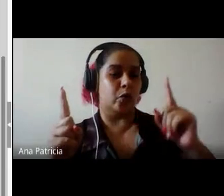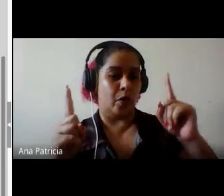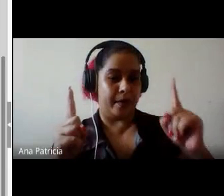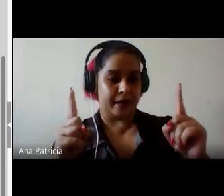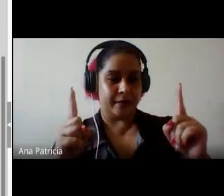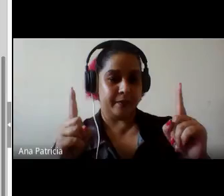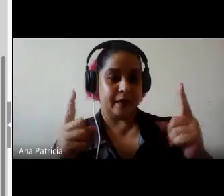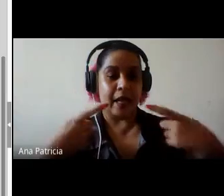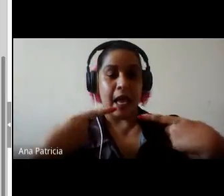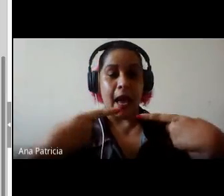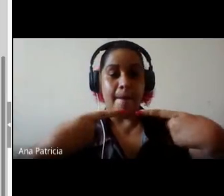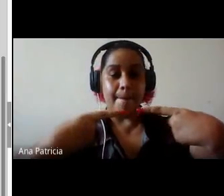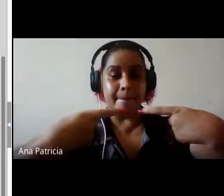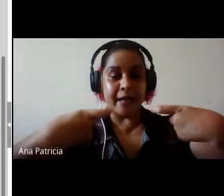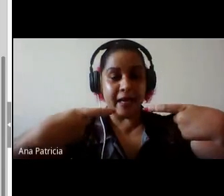outro homem,